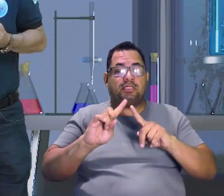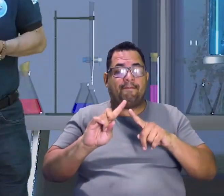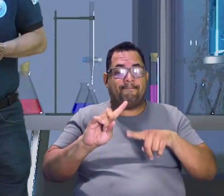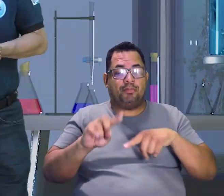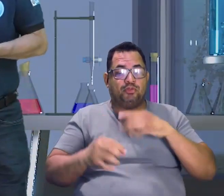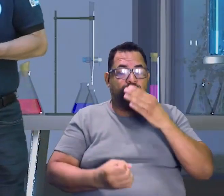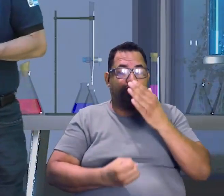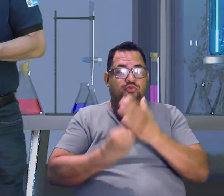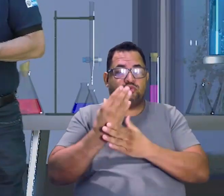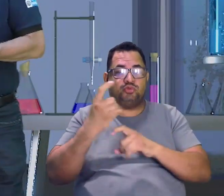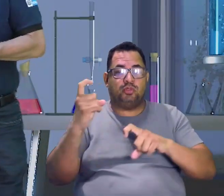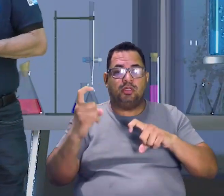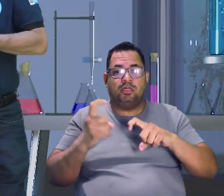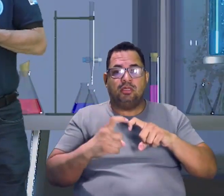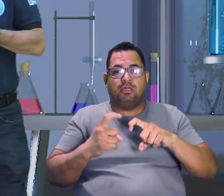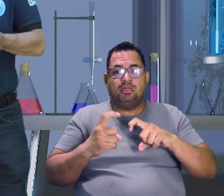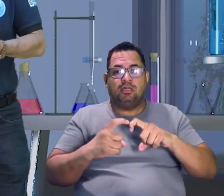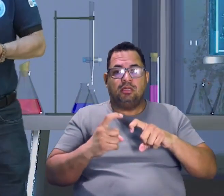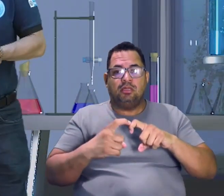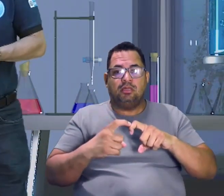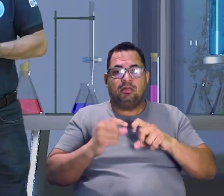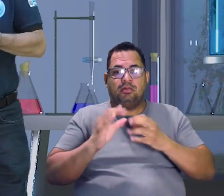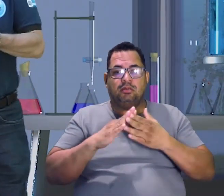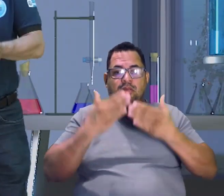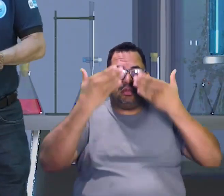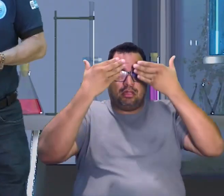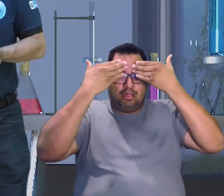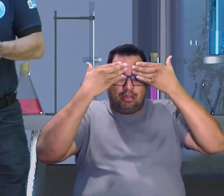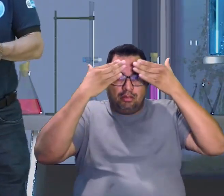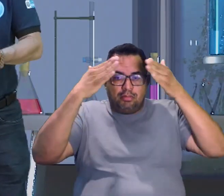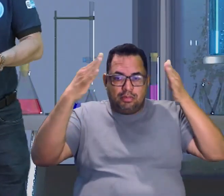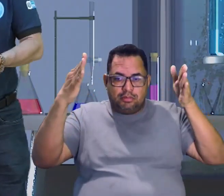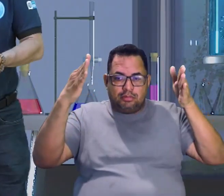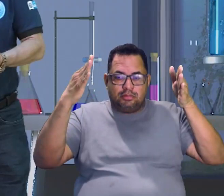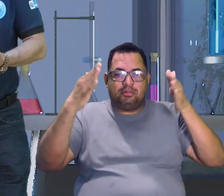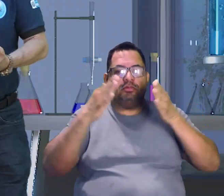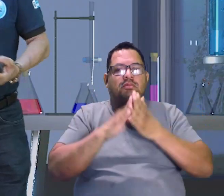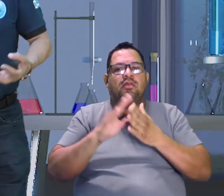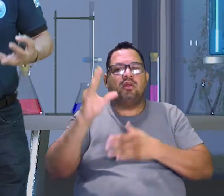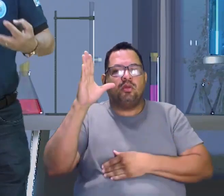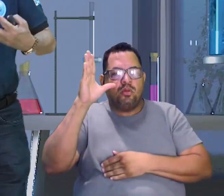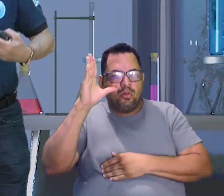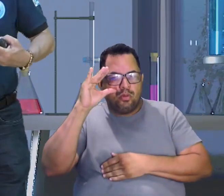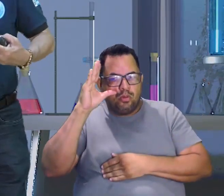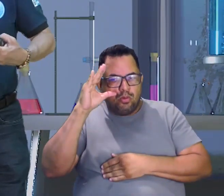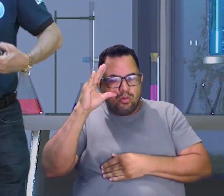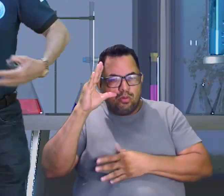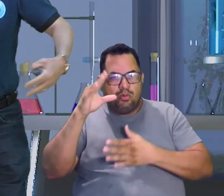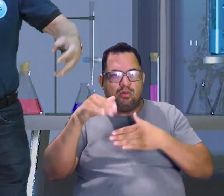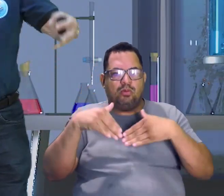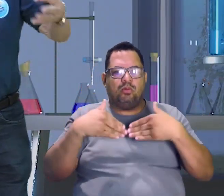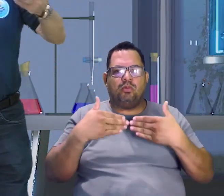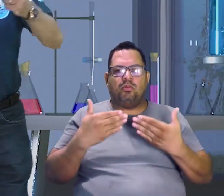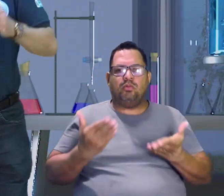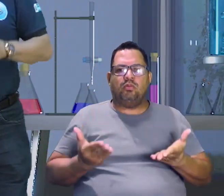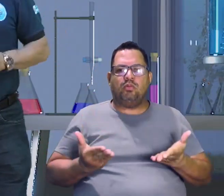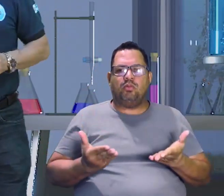Aí, exatamente, despertou a curiosidade para que